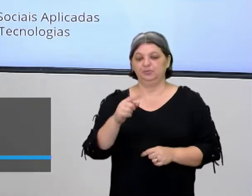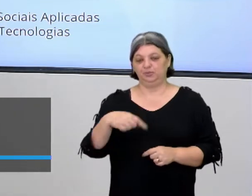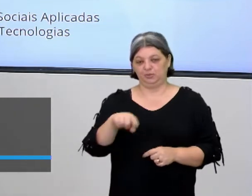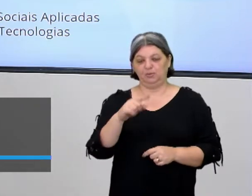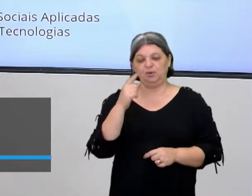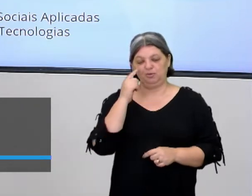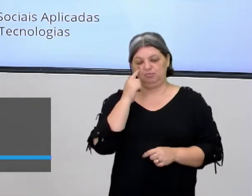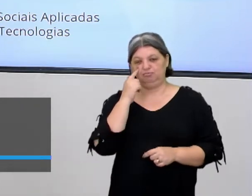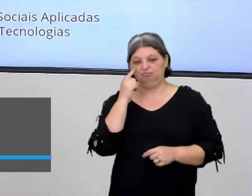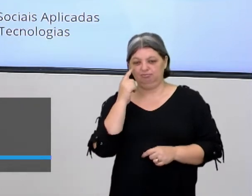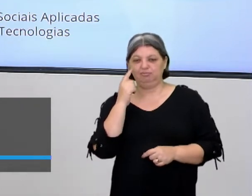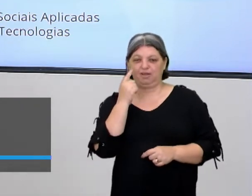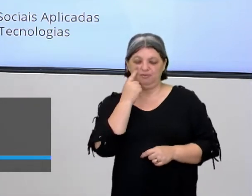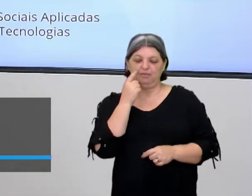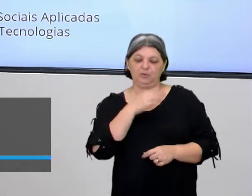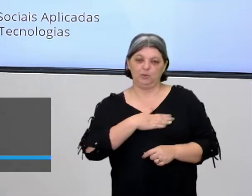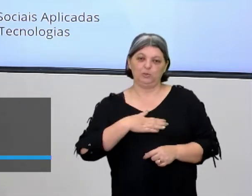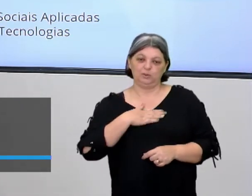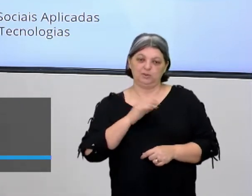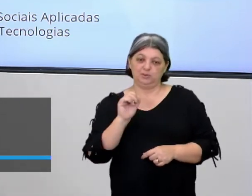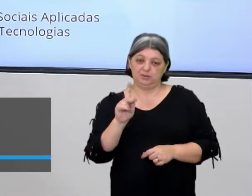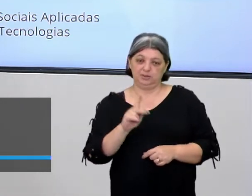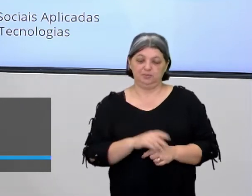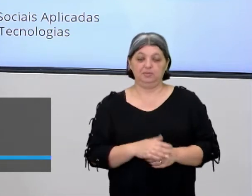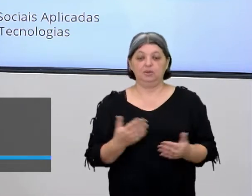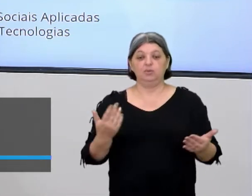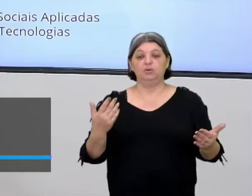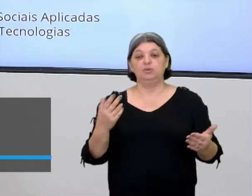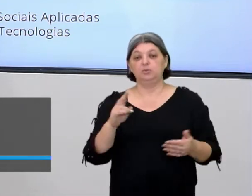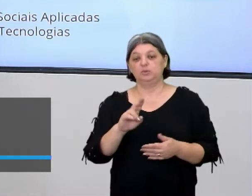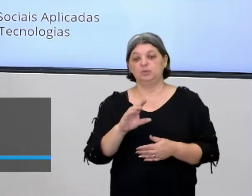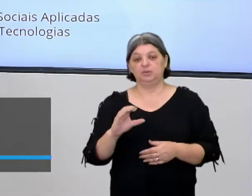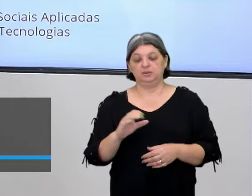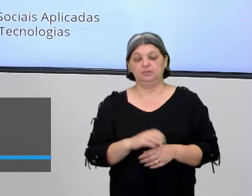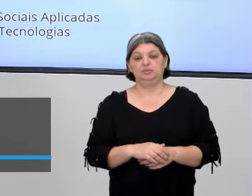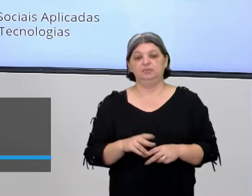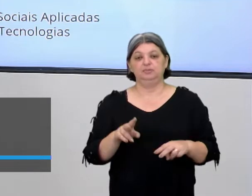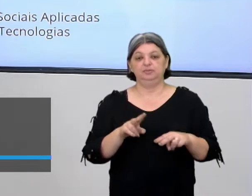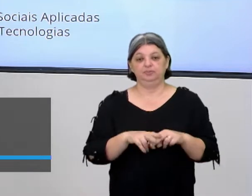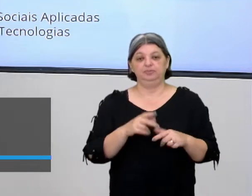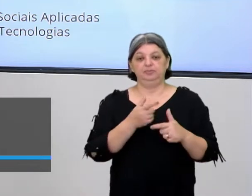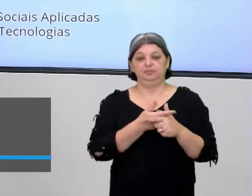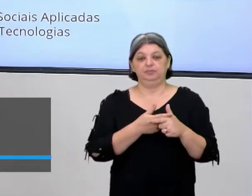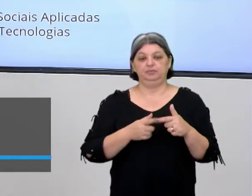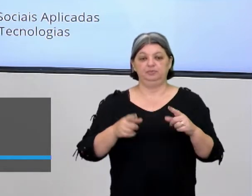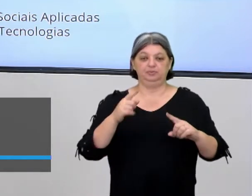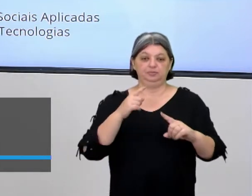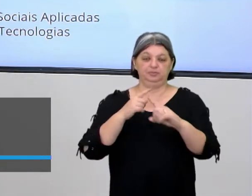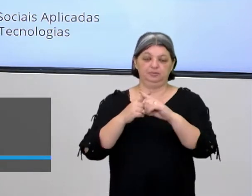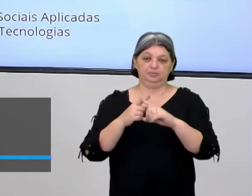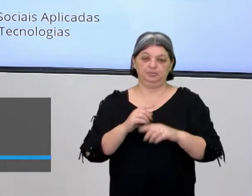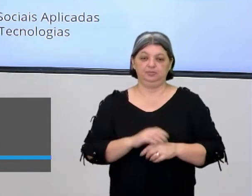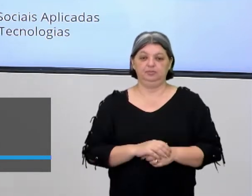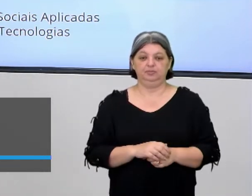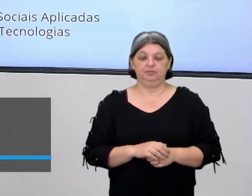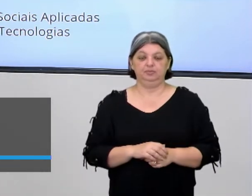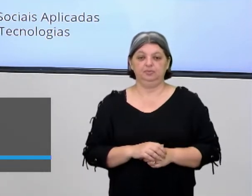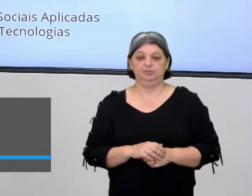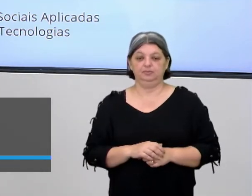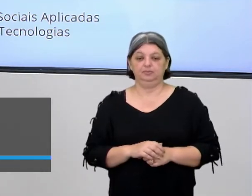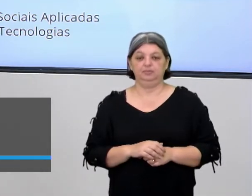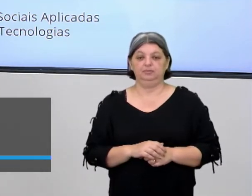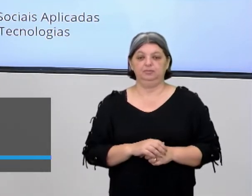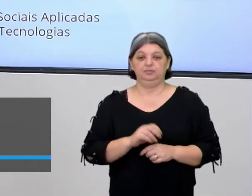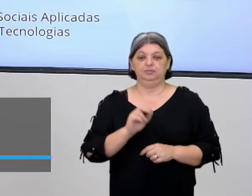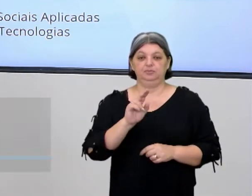ser bem legal, tá ok? Nosso aprofundamento curricular, né? É o hashtag Quem Divide Multiplica, tá? E aí temos a unidade